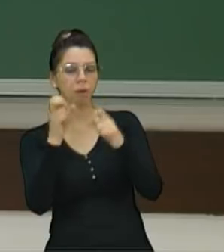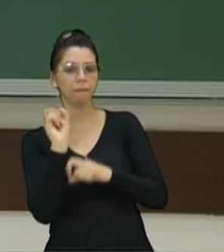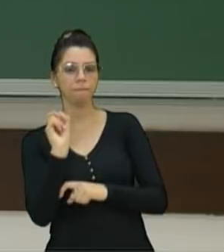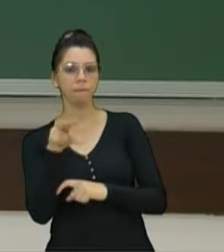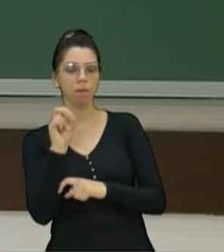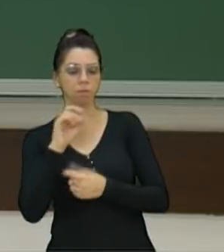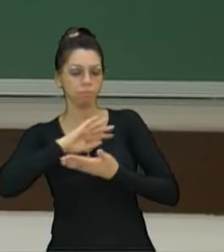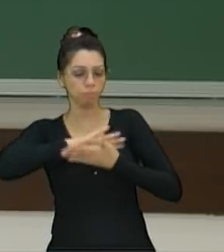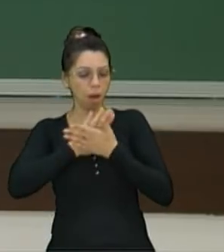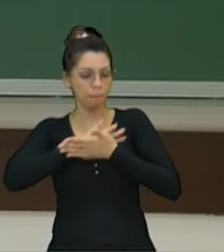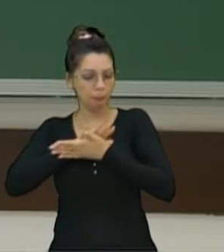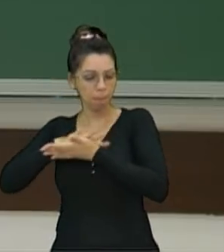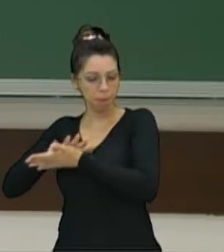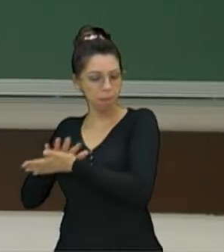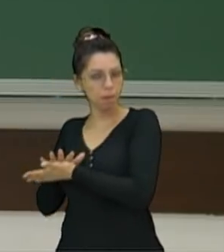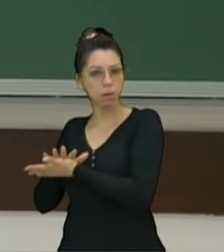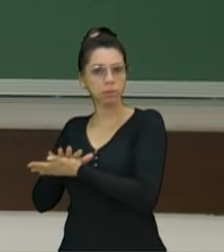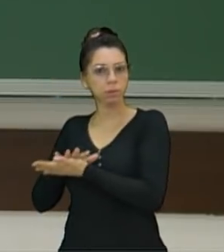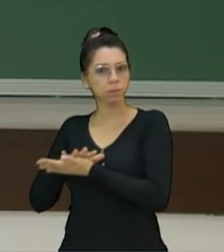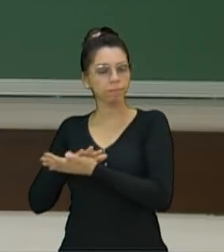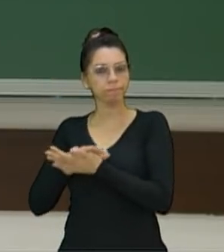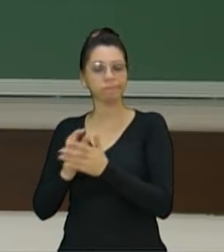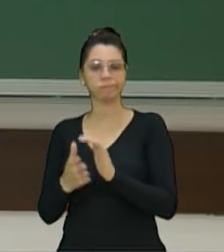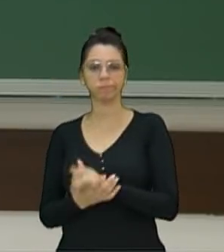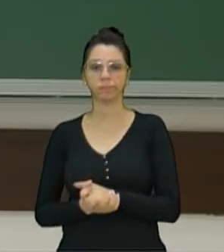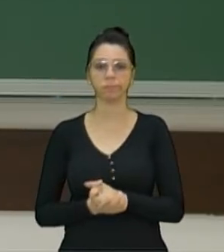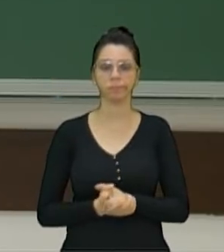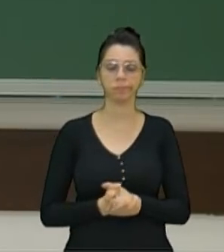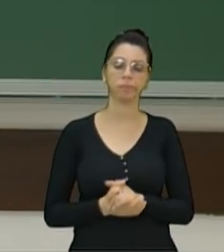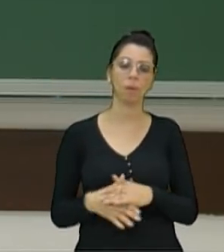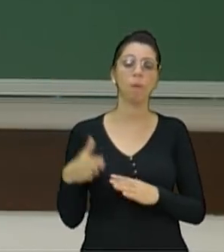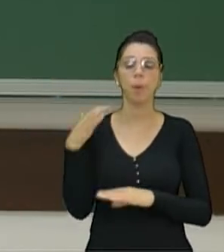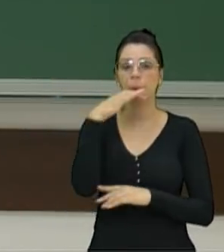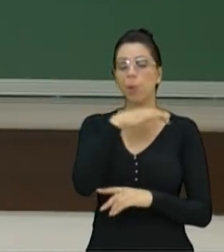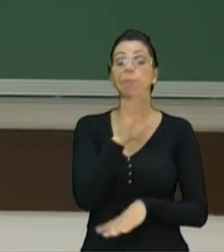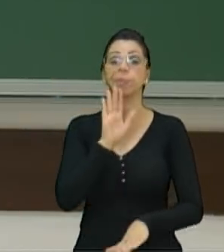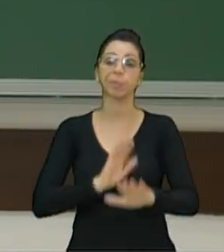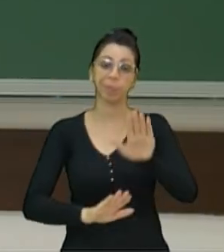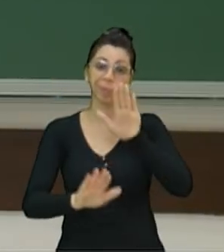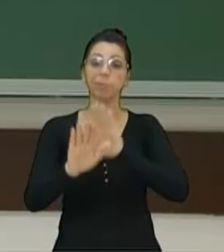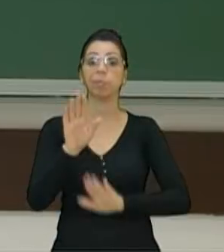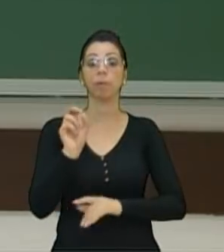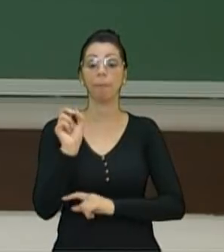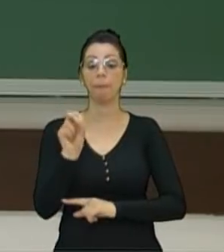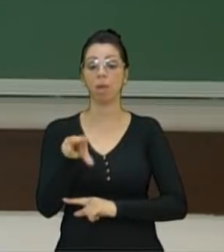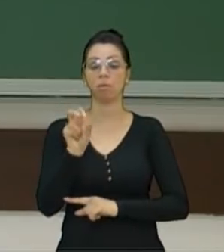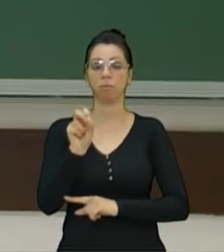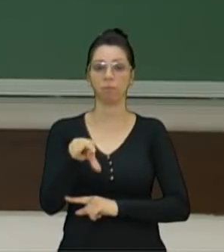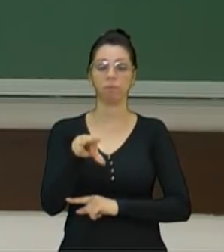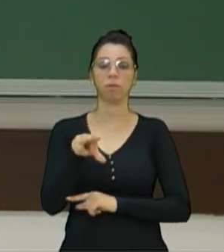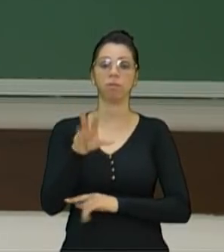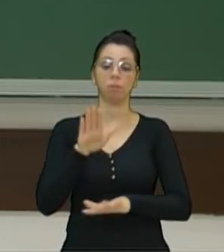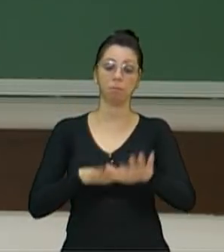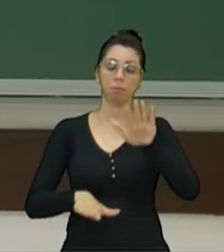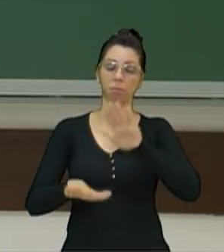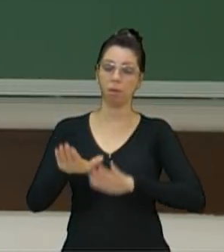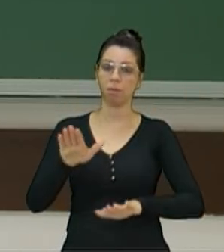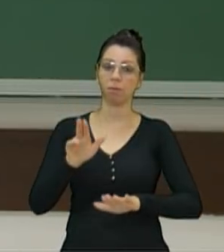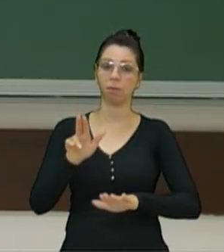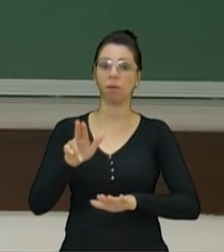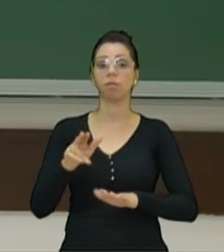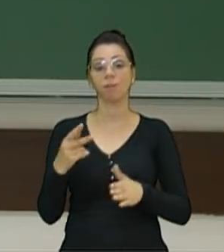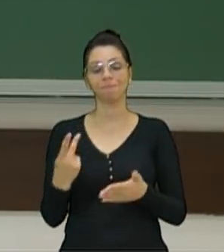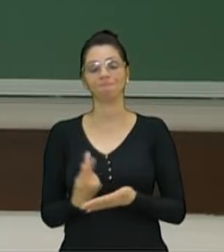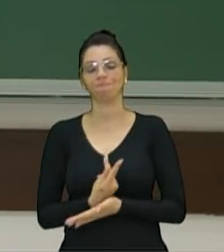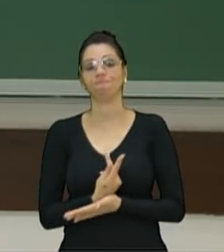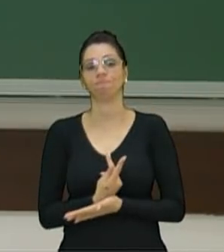vão combater, não vão deixar ele agir no seu organismo. Claro que dependendo do vírus, nem sempre, né, elas conseguem. Às